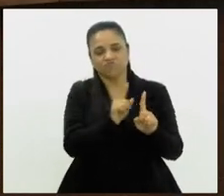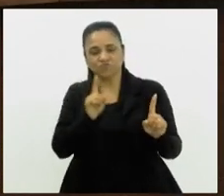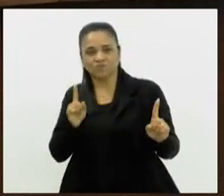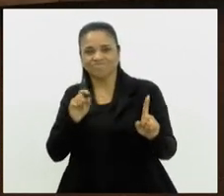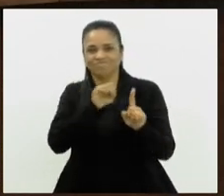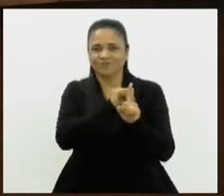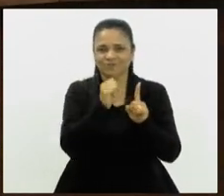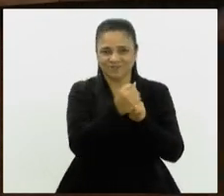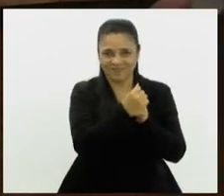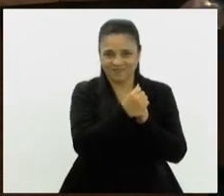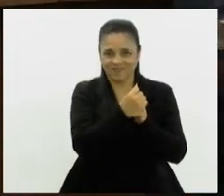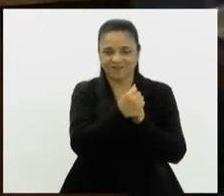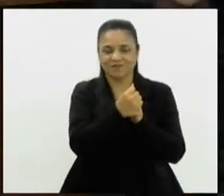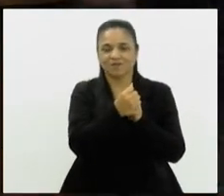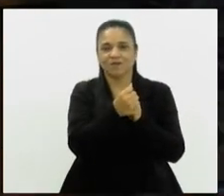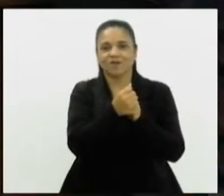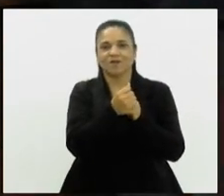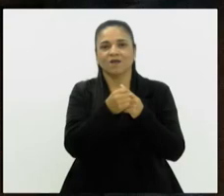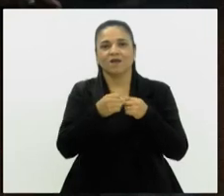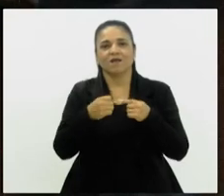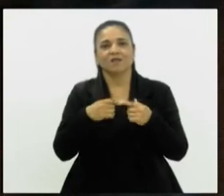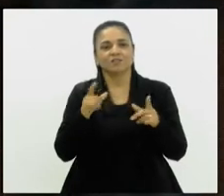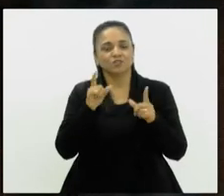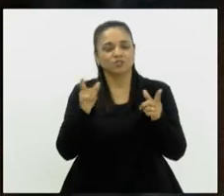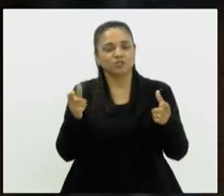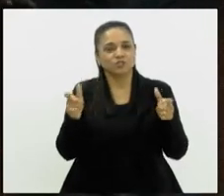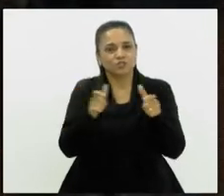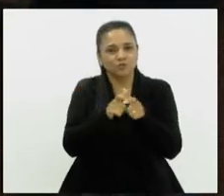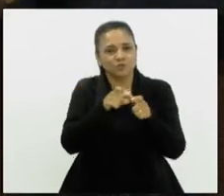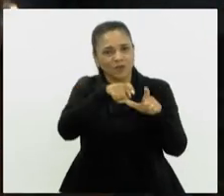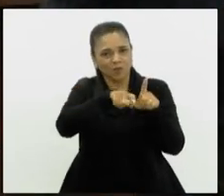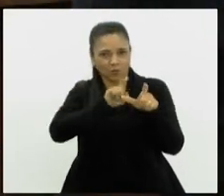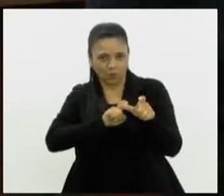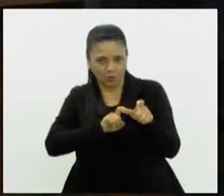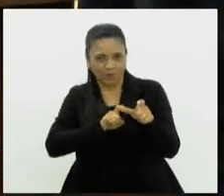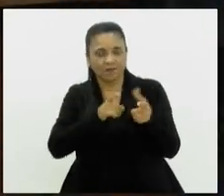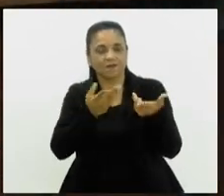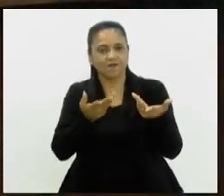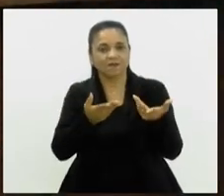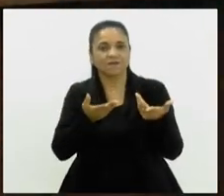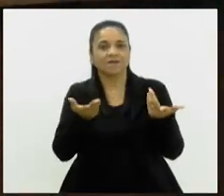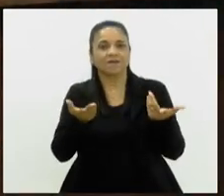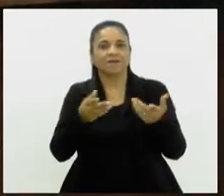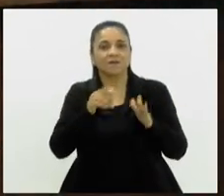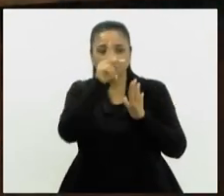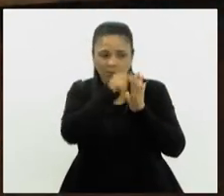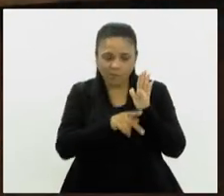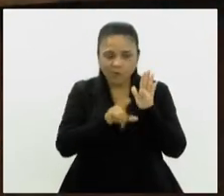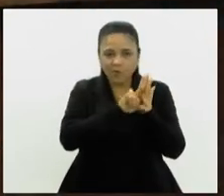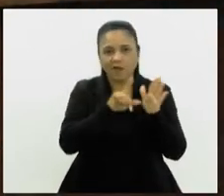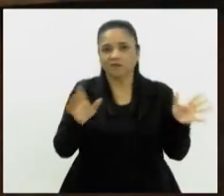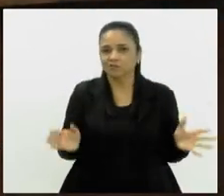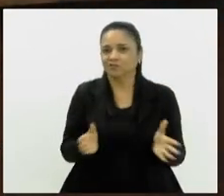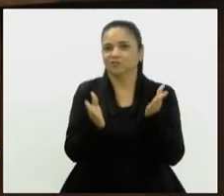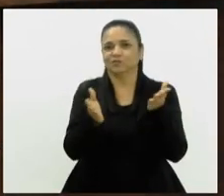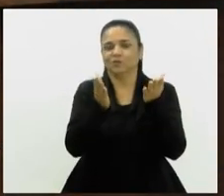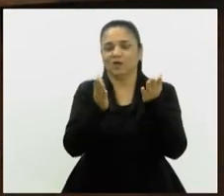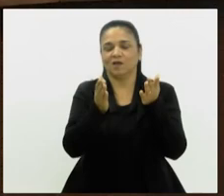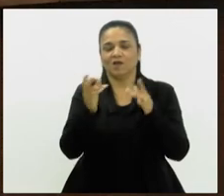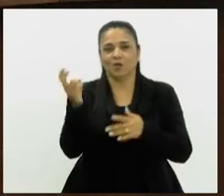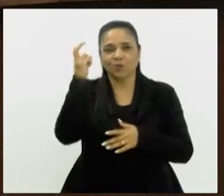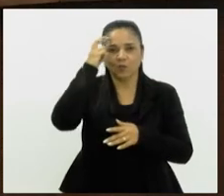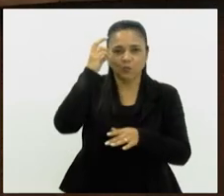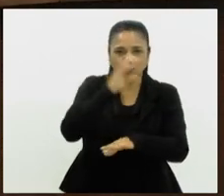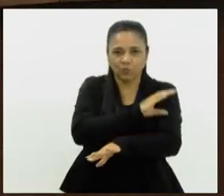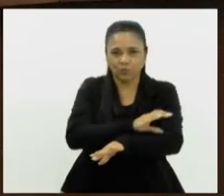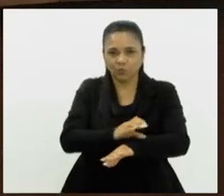cidade, é a diminuição da autonomia das pessoas, e a gente espera, com esse projeto, estimular que a cultura,